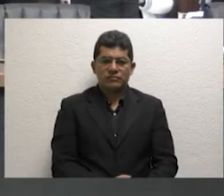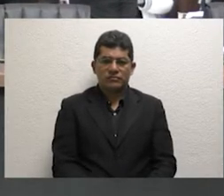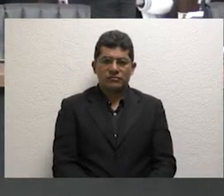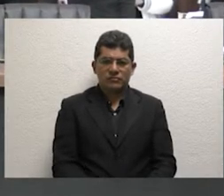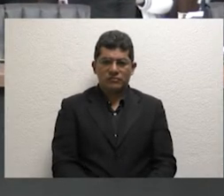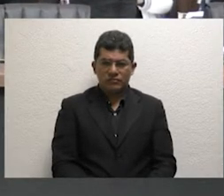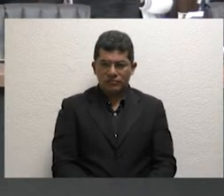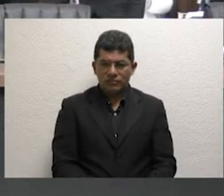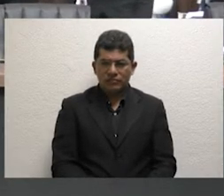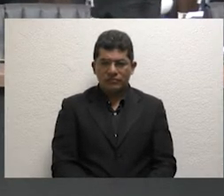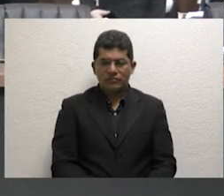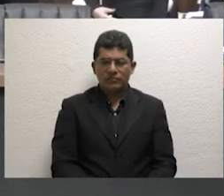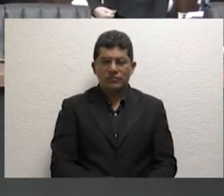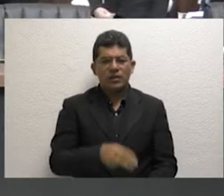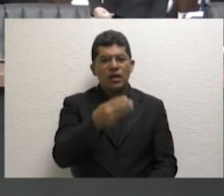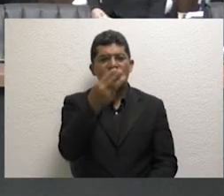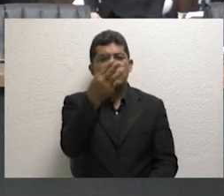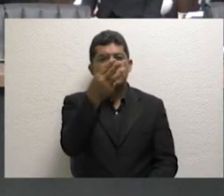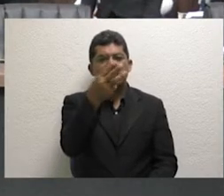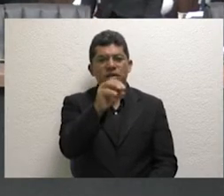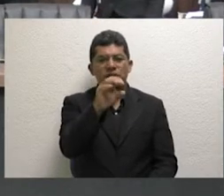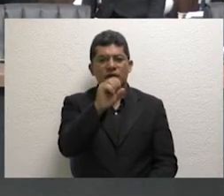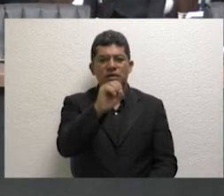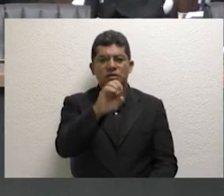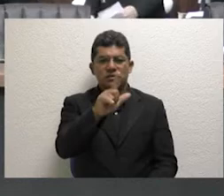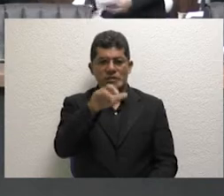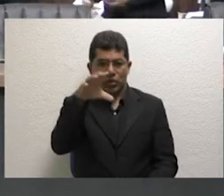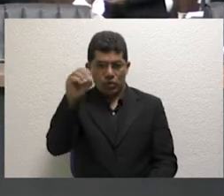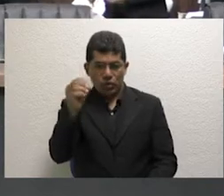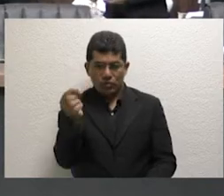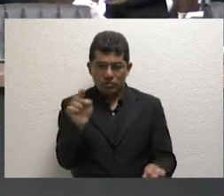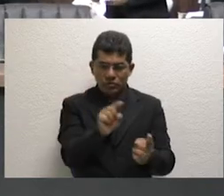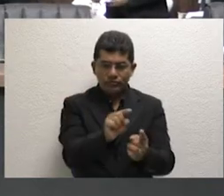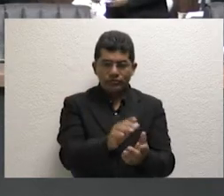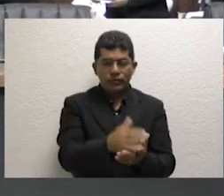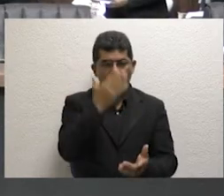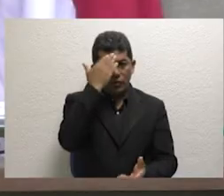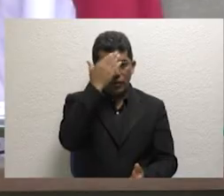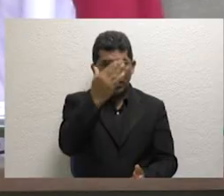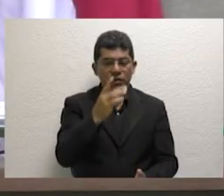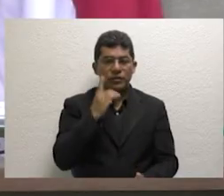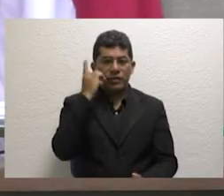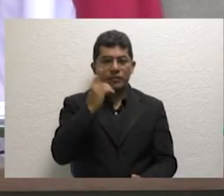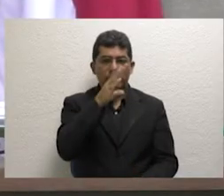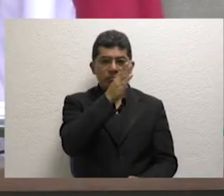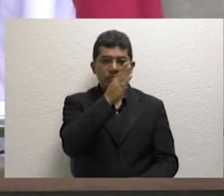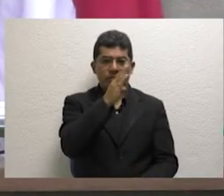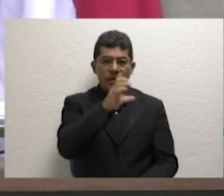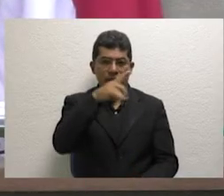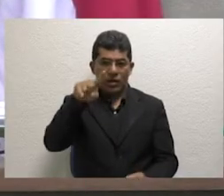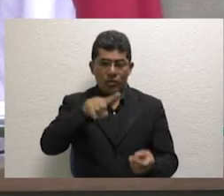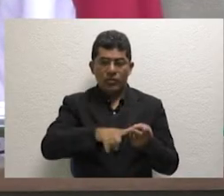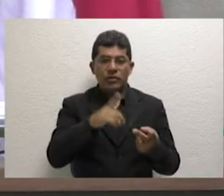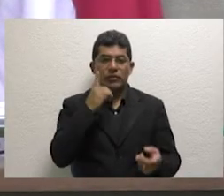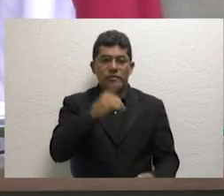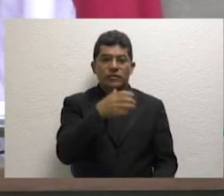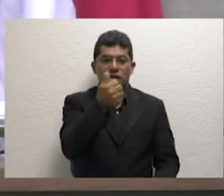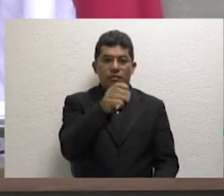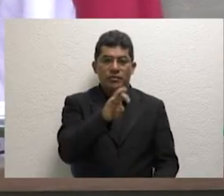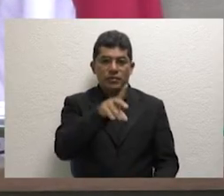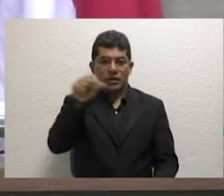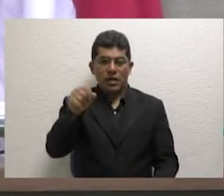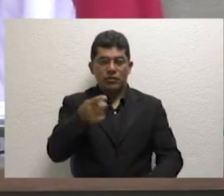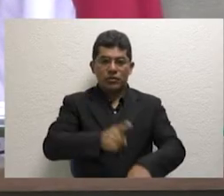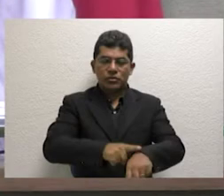tem 30 segundos para sua conclusão por favor só agradecer o deputado Belão e o deputado Abdala Frasti por esse